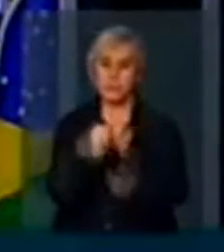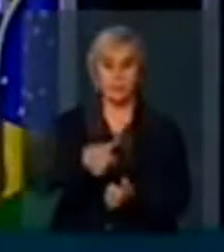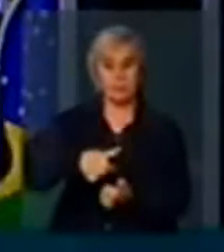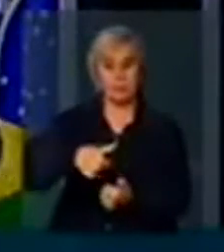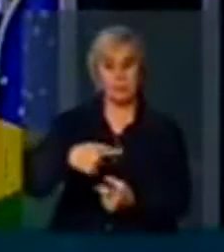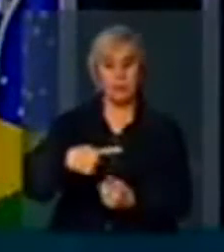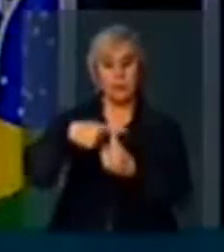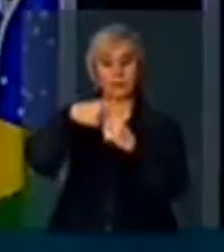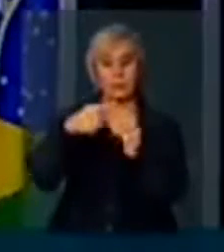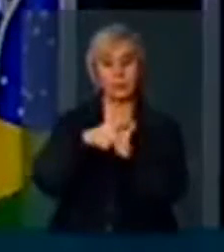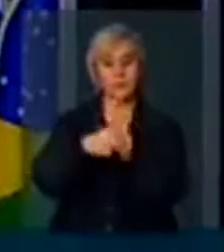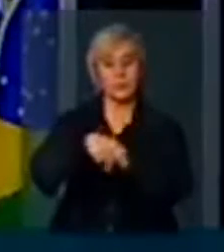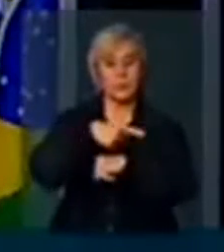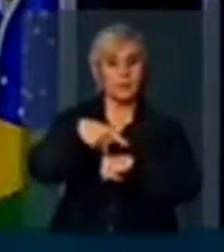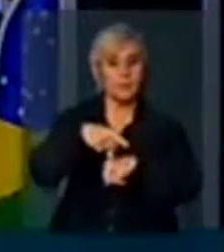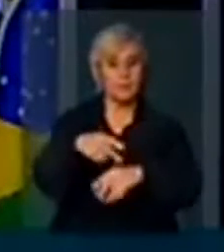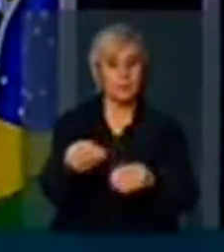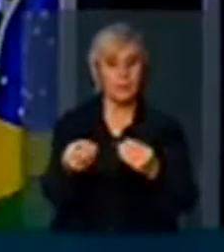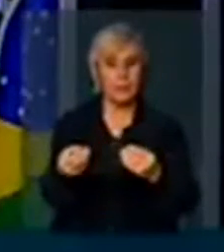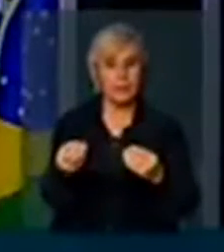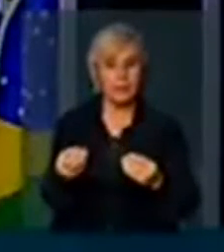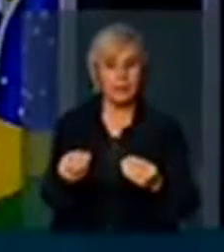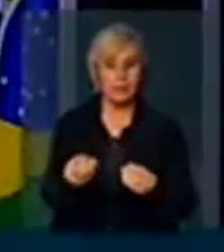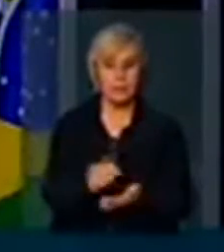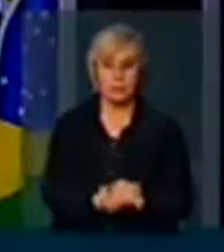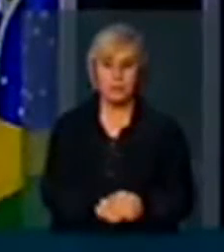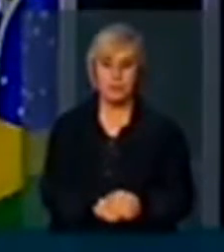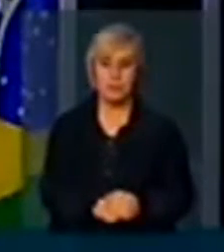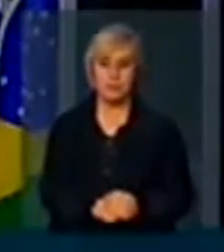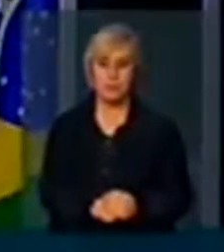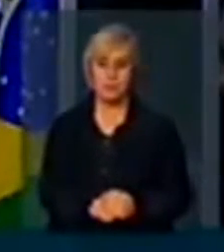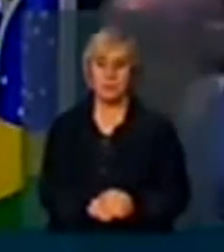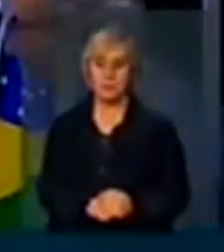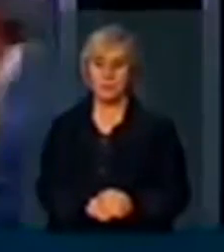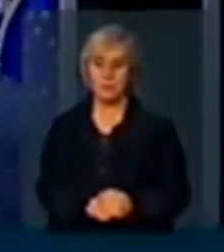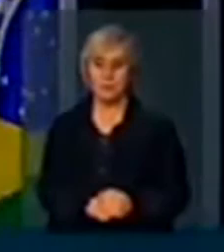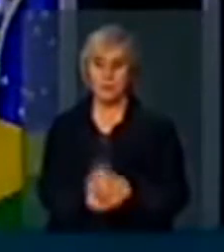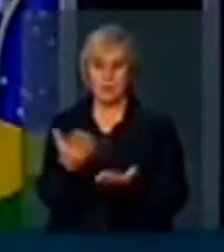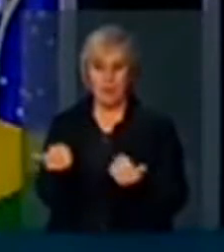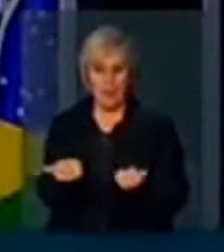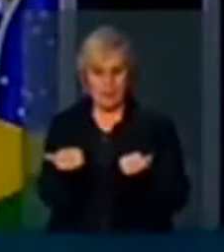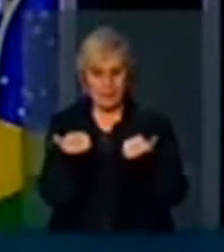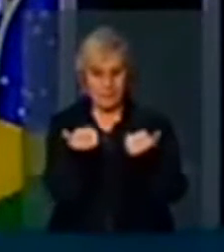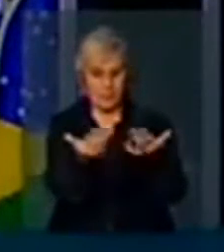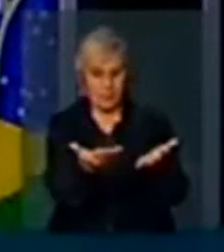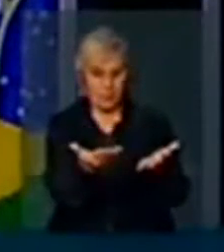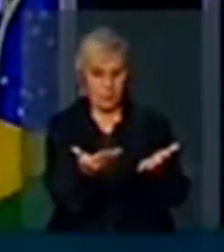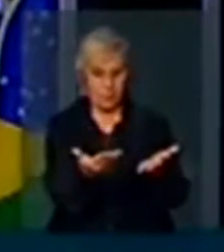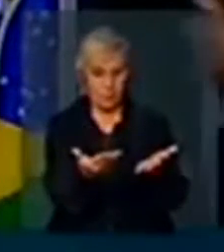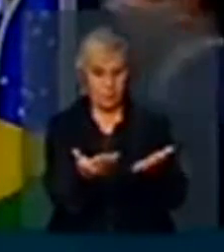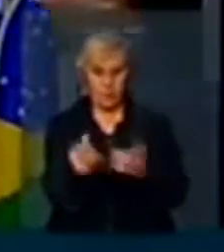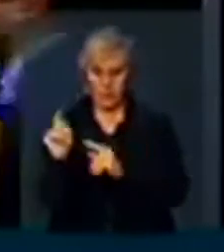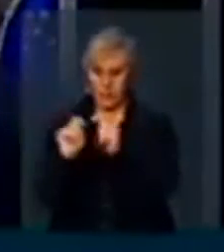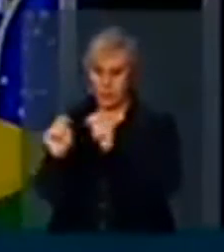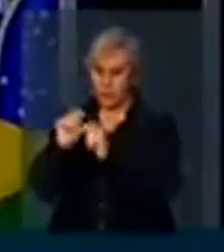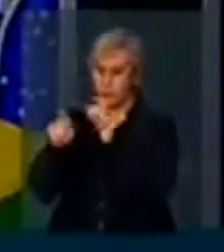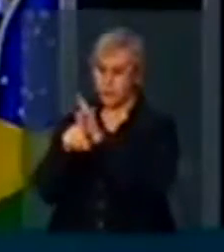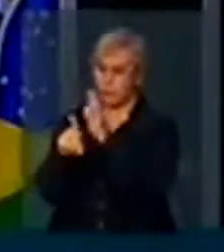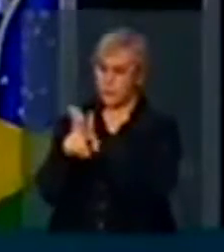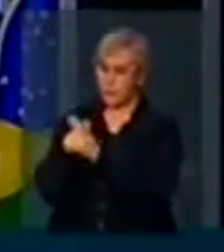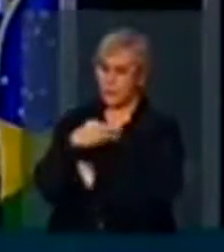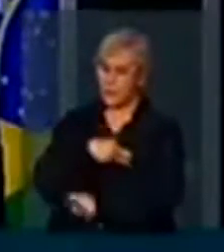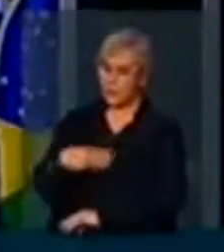nação. Veja a que ponto nós chegamos, senhor presidente. Ela delegou a economia para um